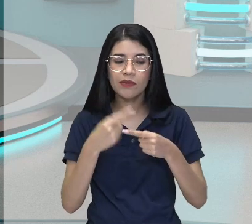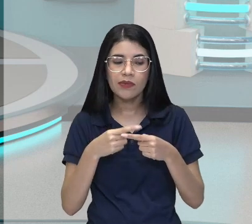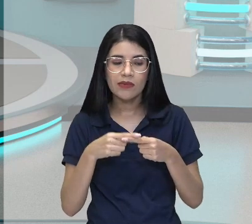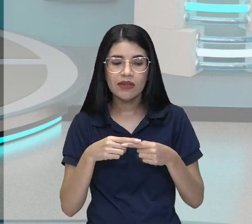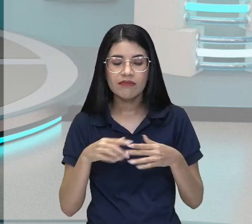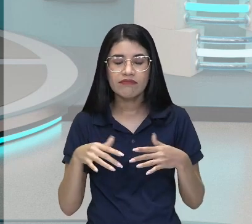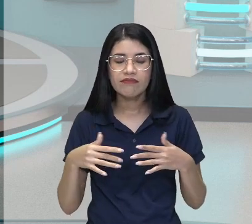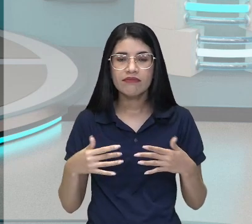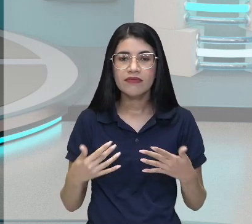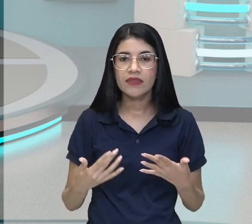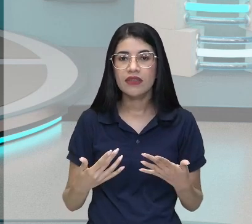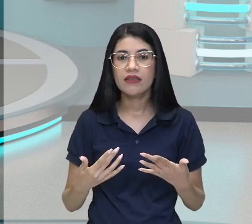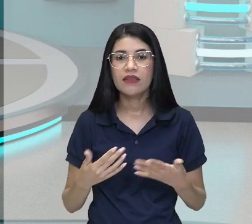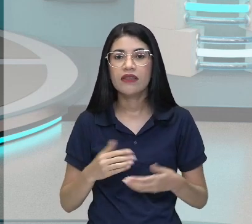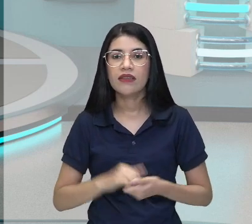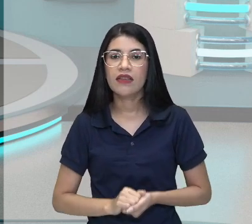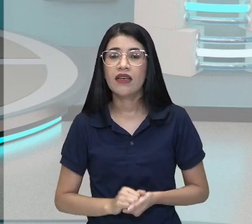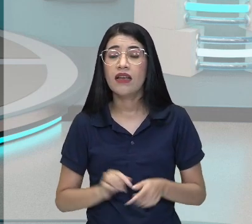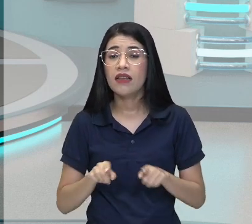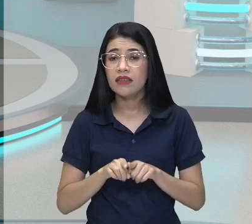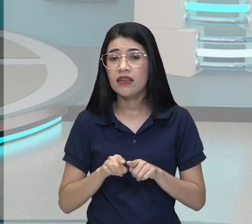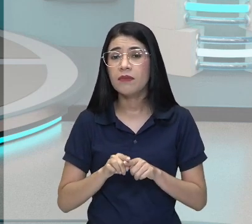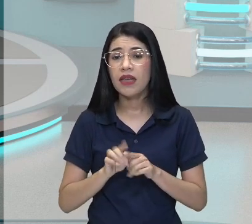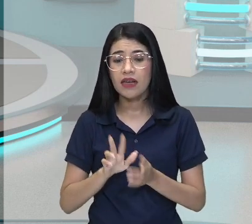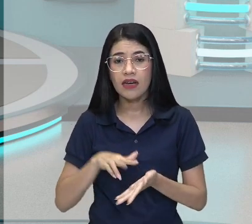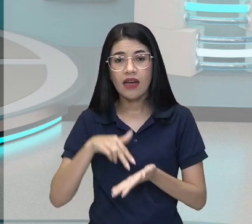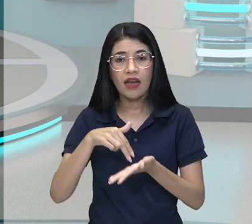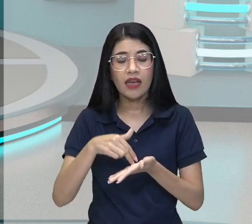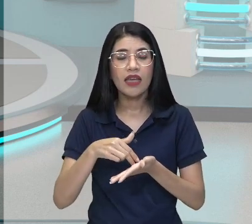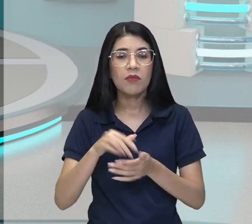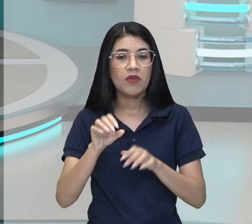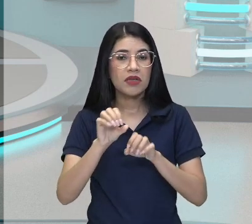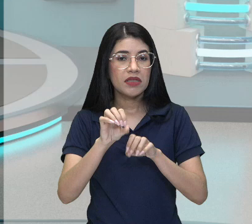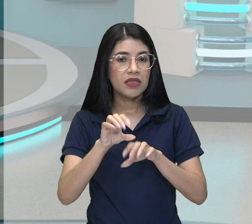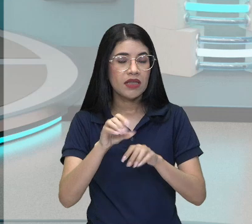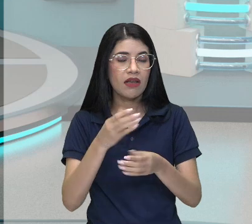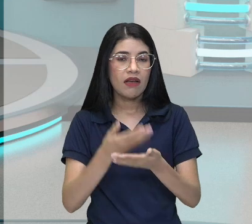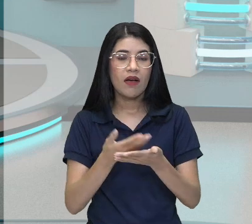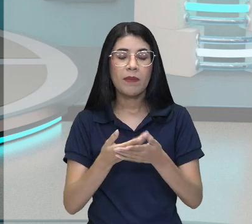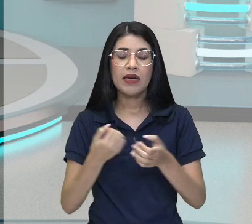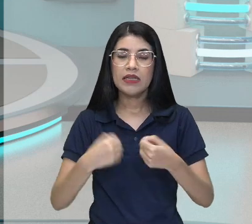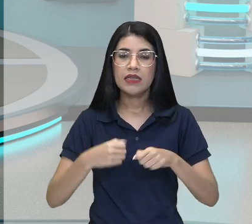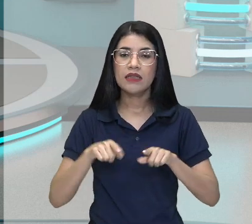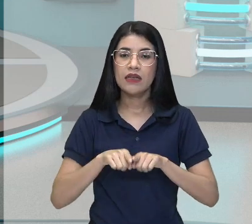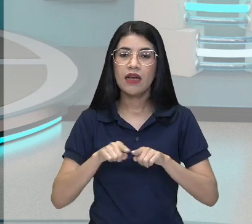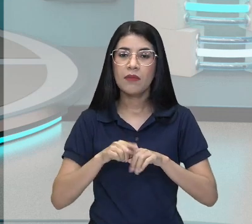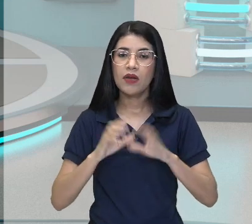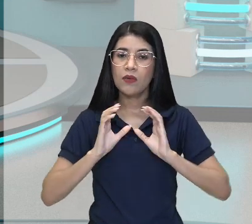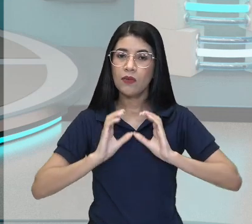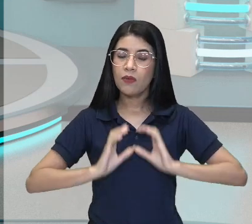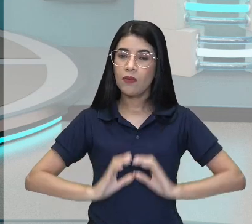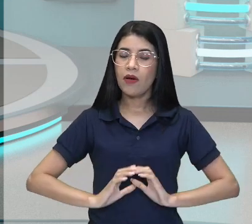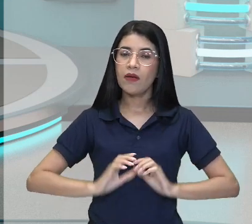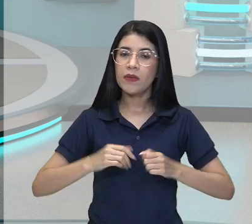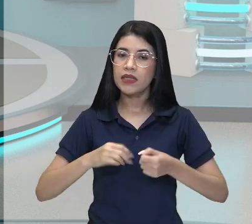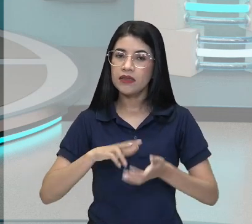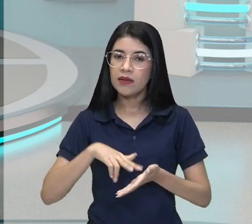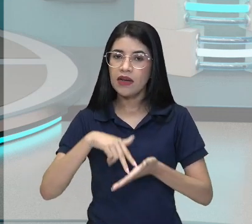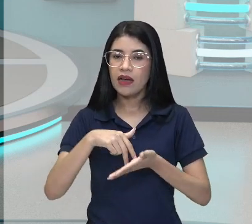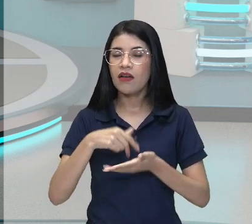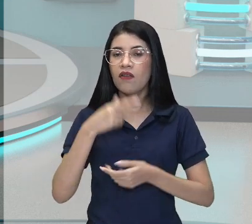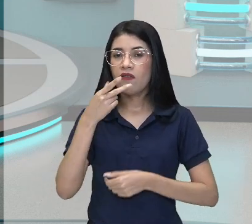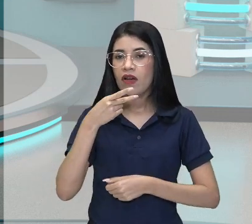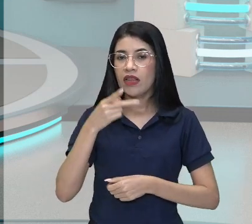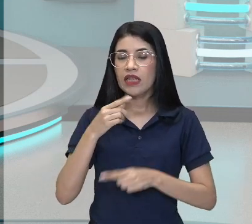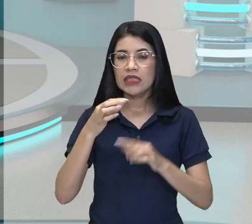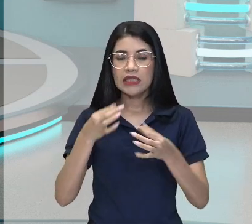então, até aqui é uma encenação. E dar essa aula nós temos que ter postura também, de se posicionar, de falar, de